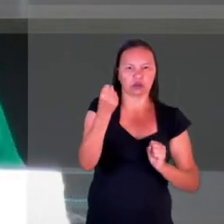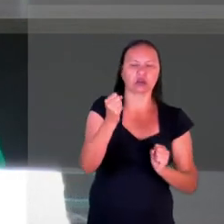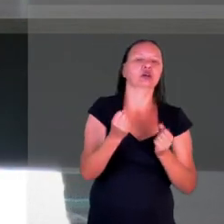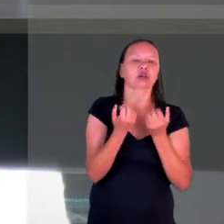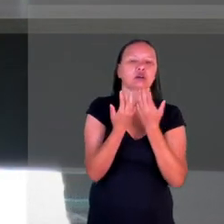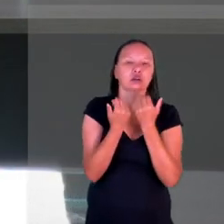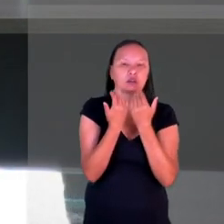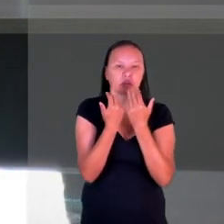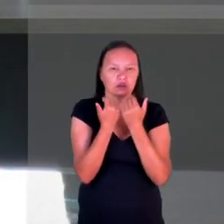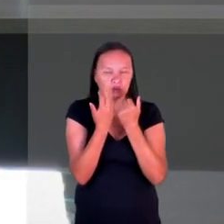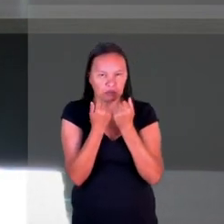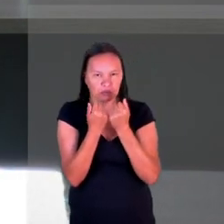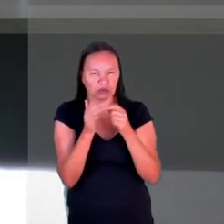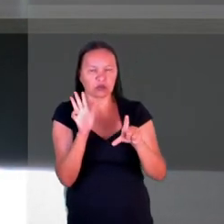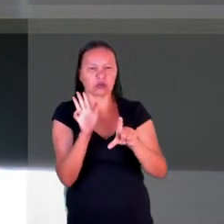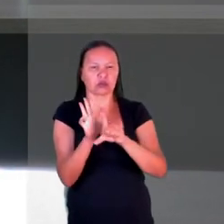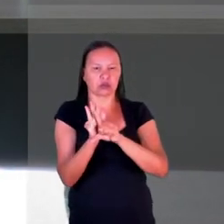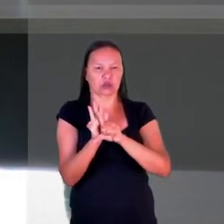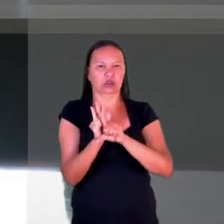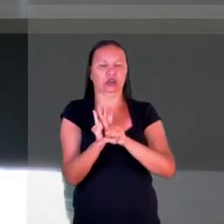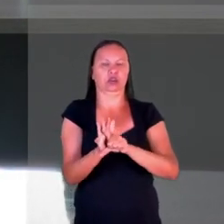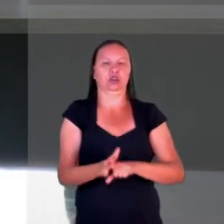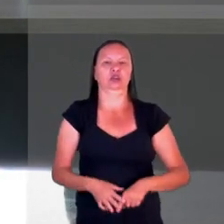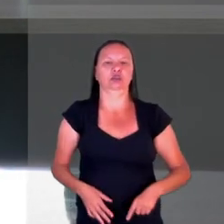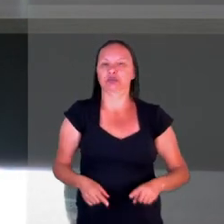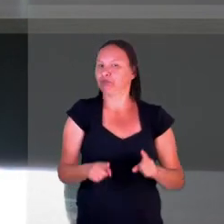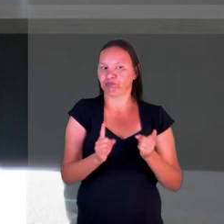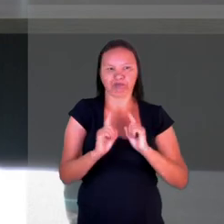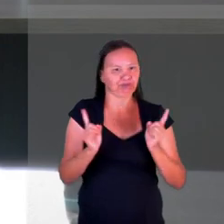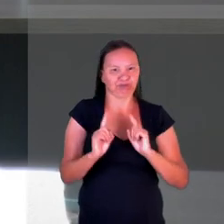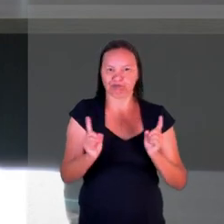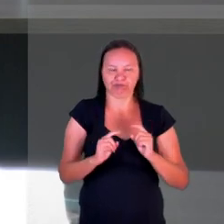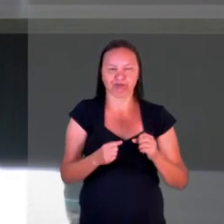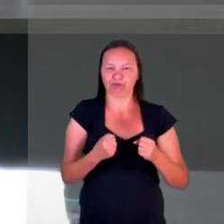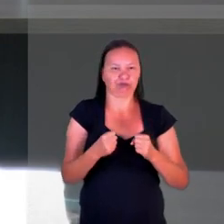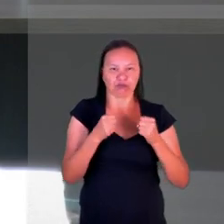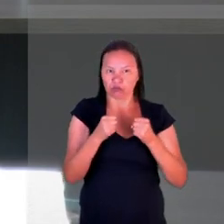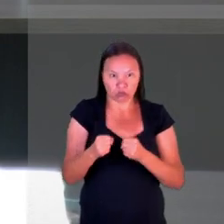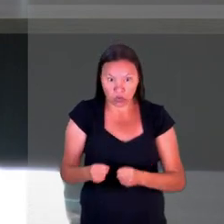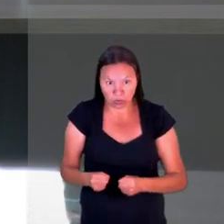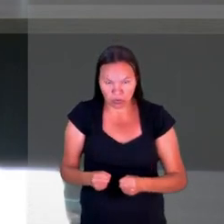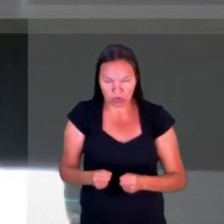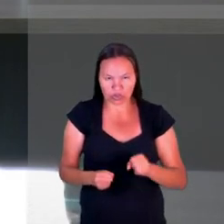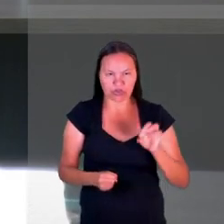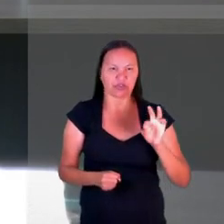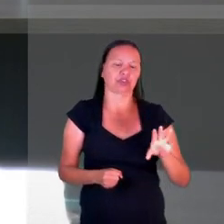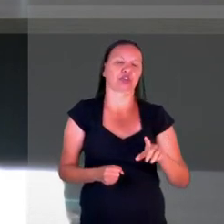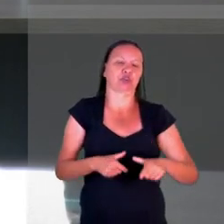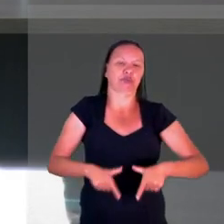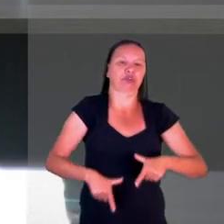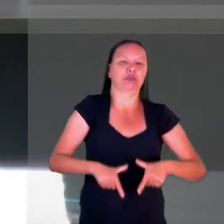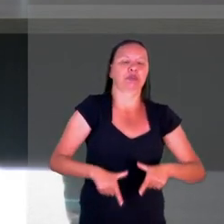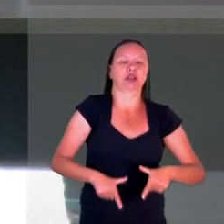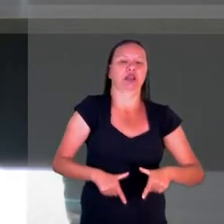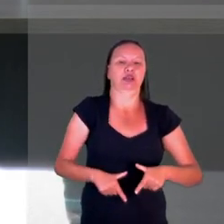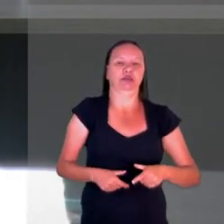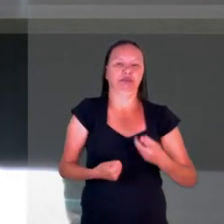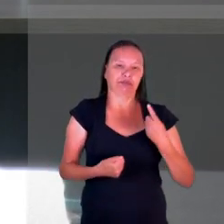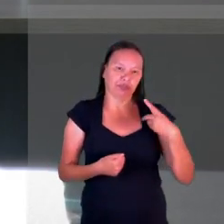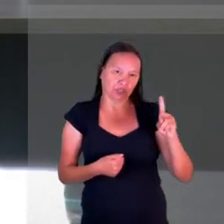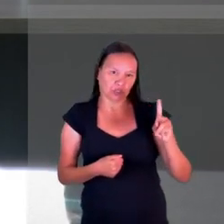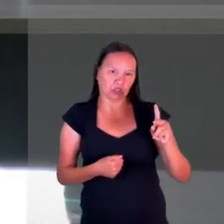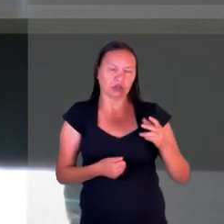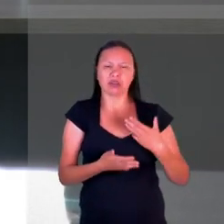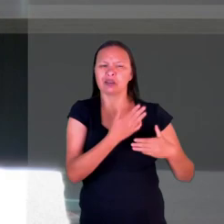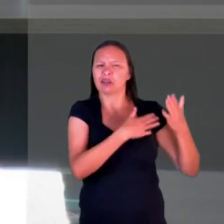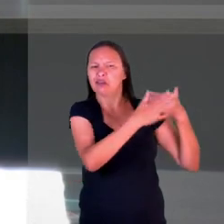direito regulatório eh não não está conseguindo sozinho trabalhar essa questão eh se antes